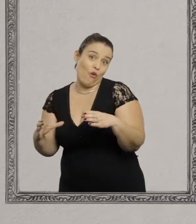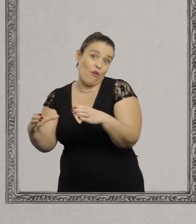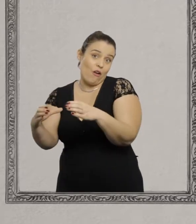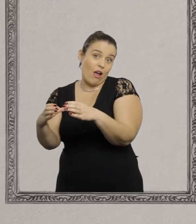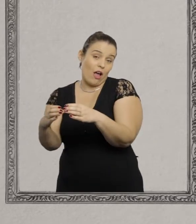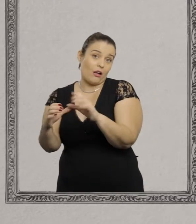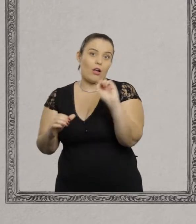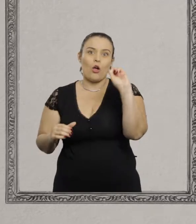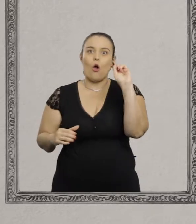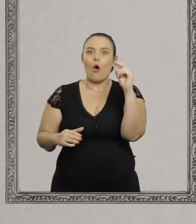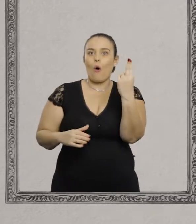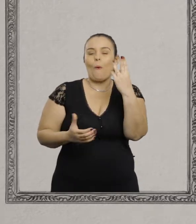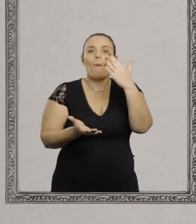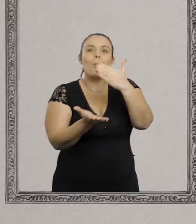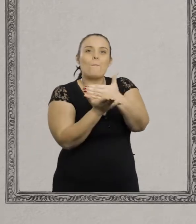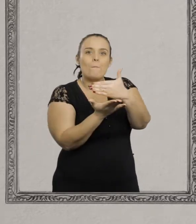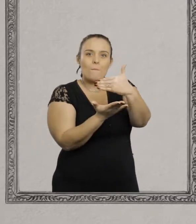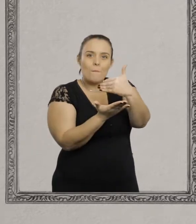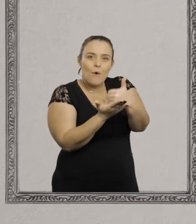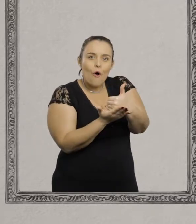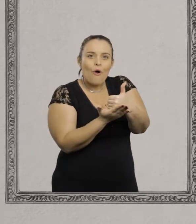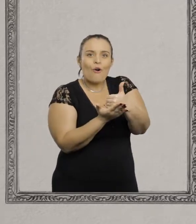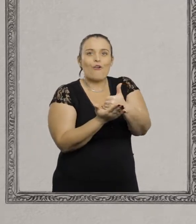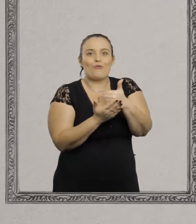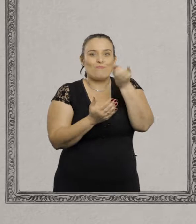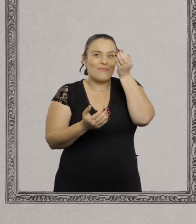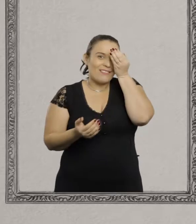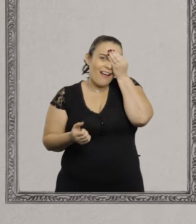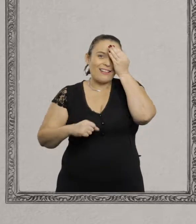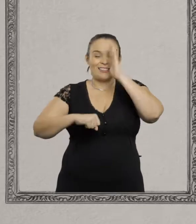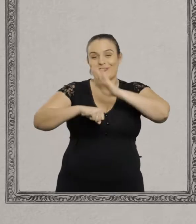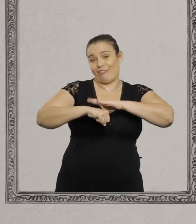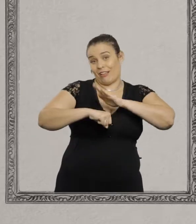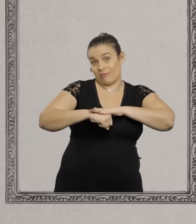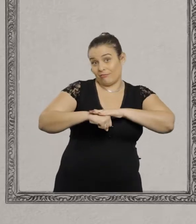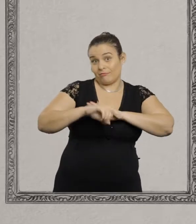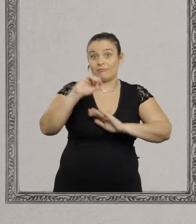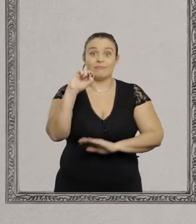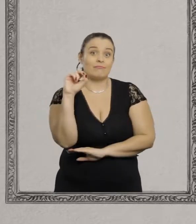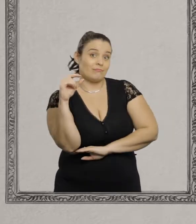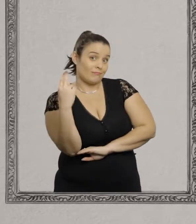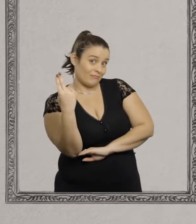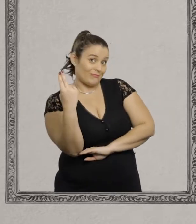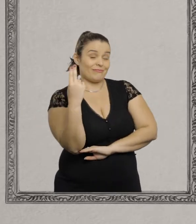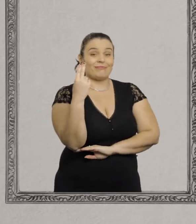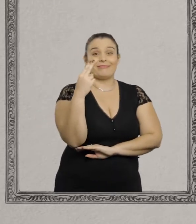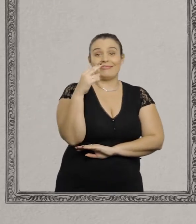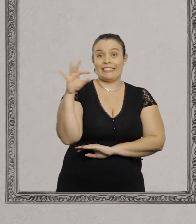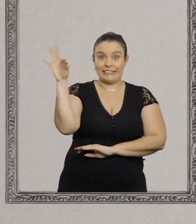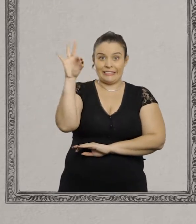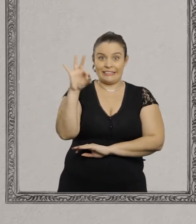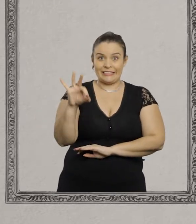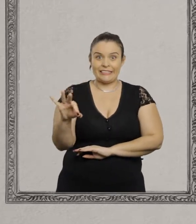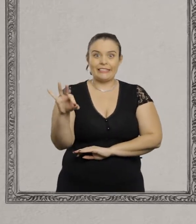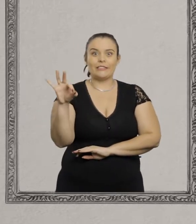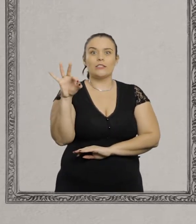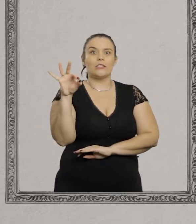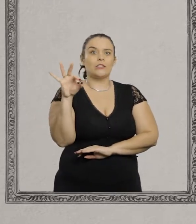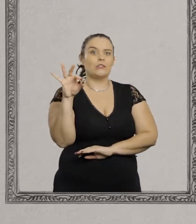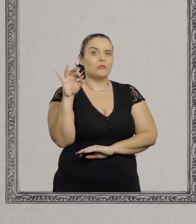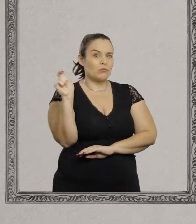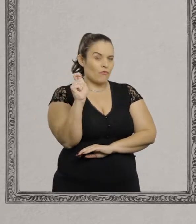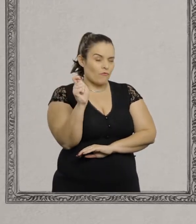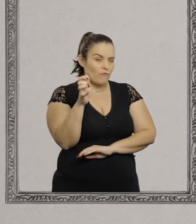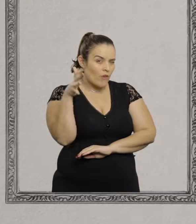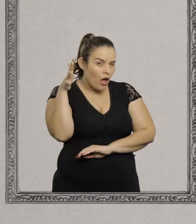aliada. Eu poderia falar do bolo que os piratas fizeram para que os meninos comessem e morressem. Eu poderia contar quando o